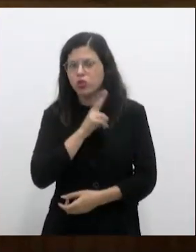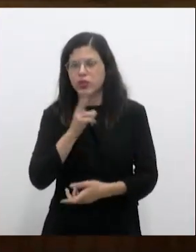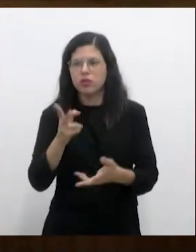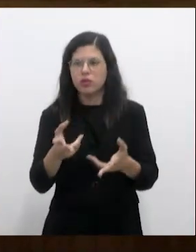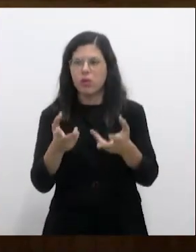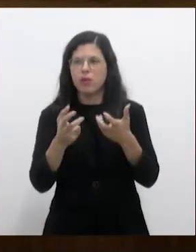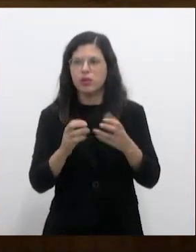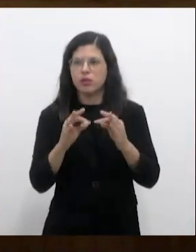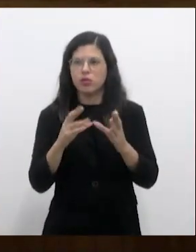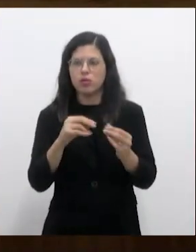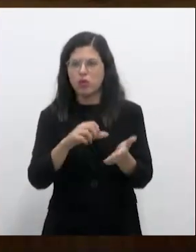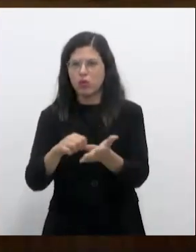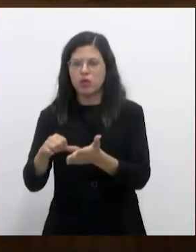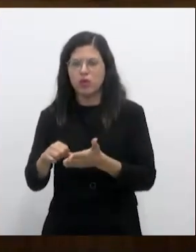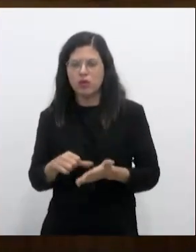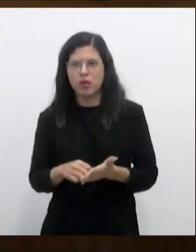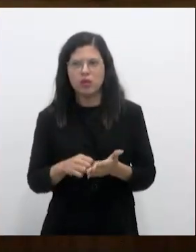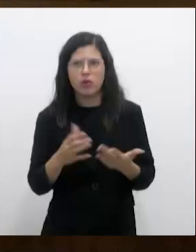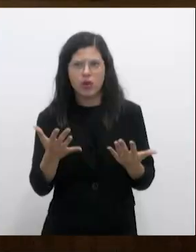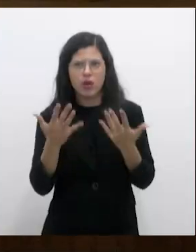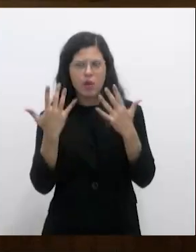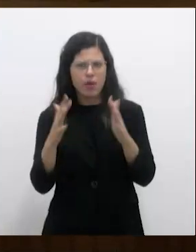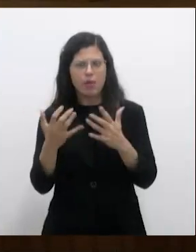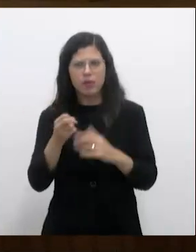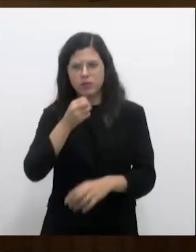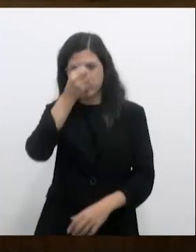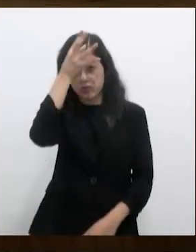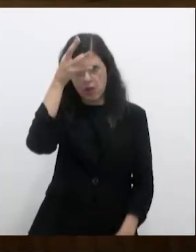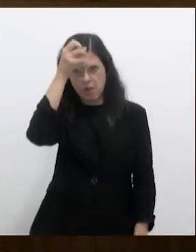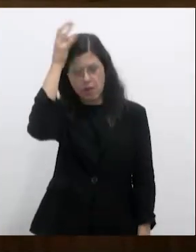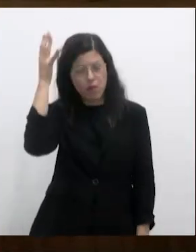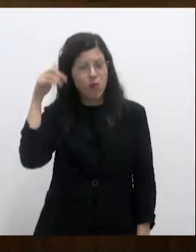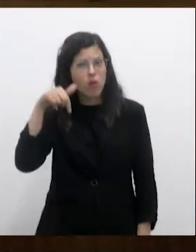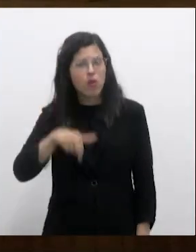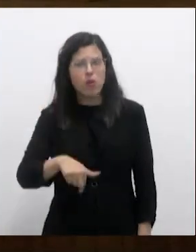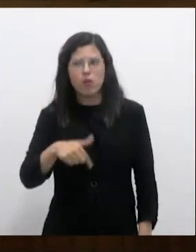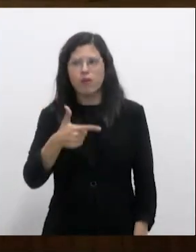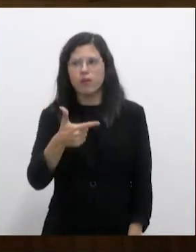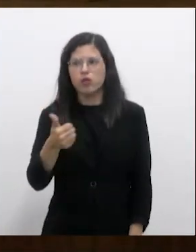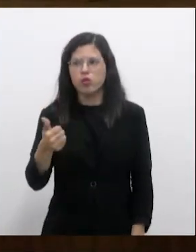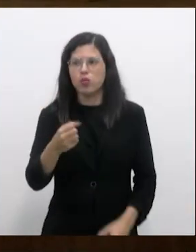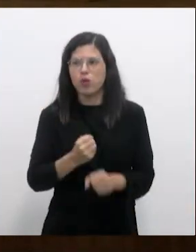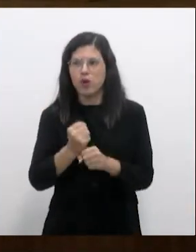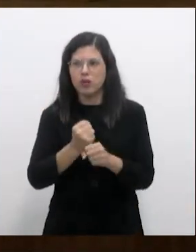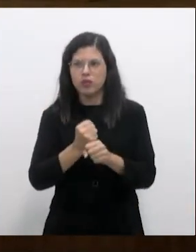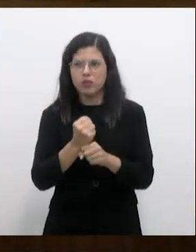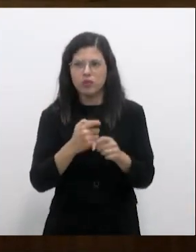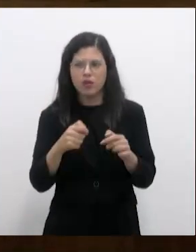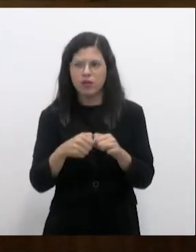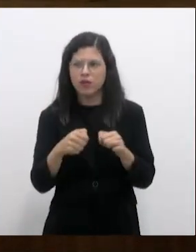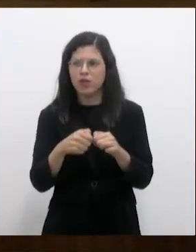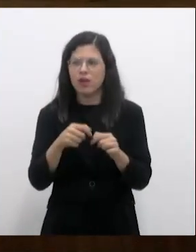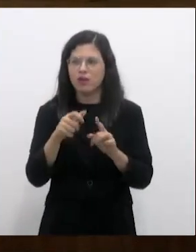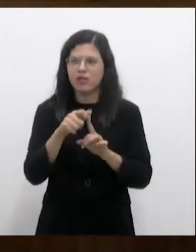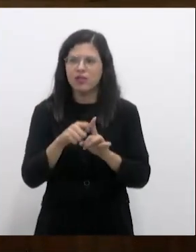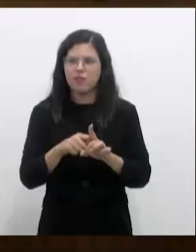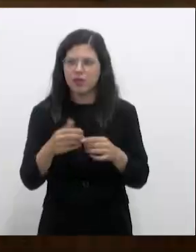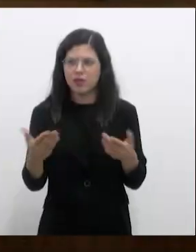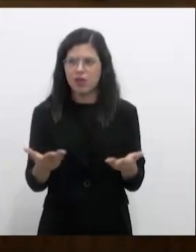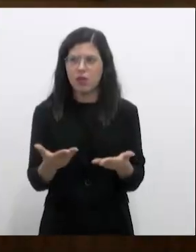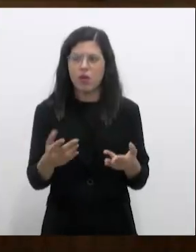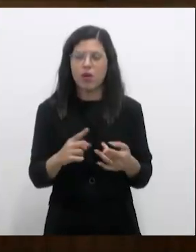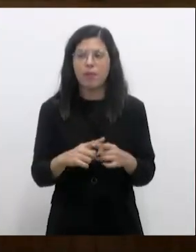Inclusive, queria parabenizar os colegas do SAMU da Metropolitana, não só pelos 21 anos que fizeram nesse mês agora,